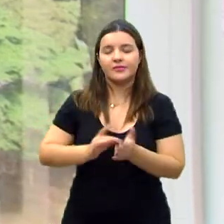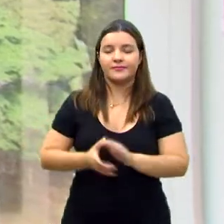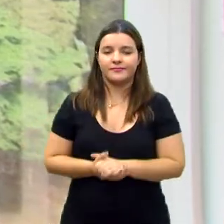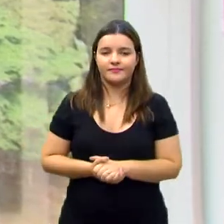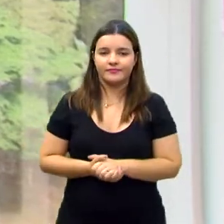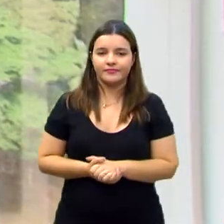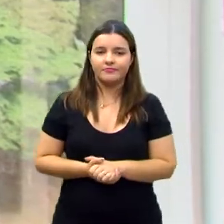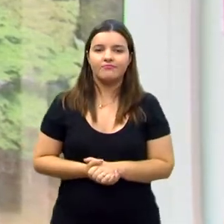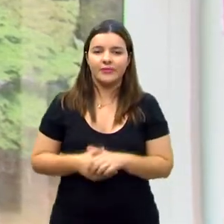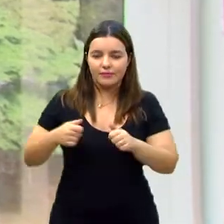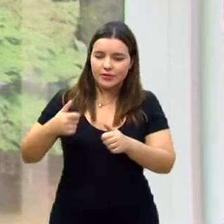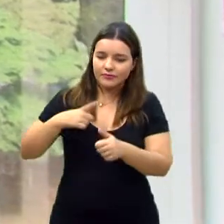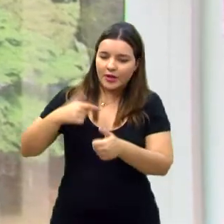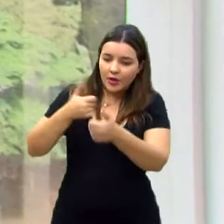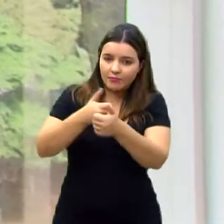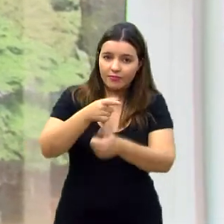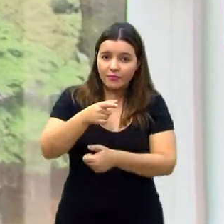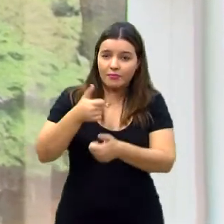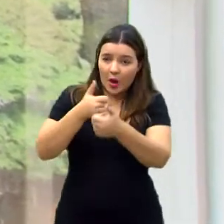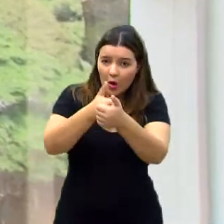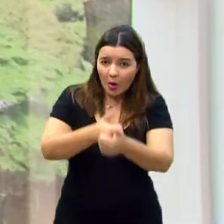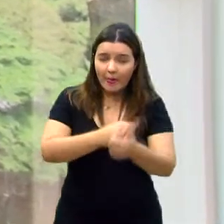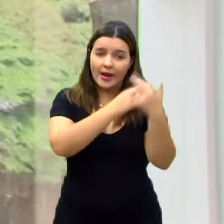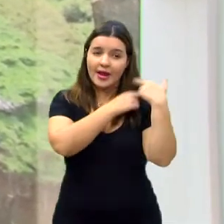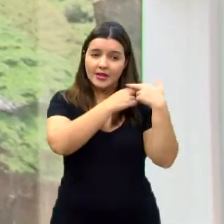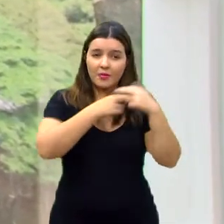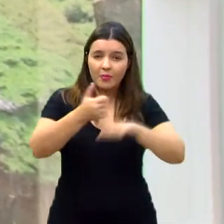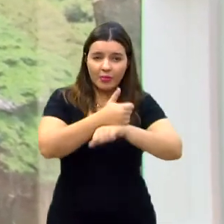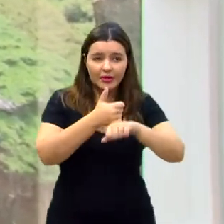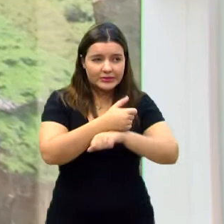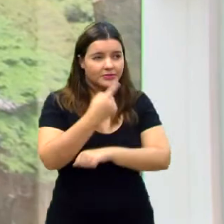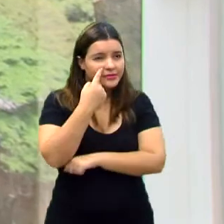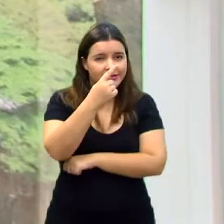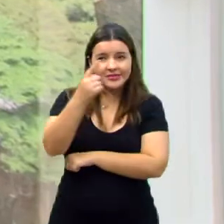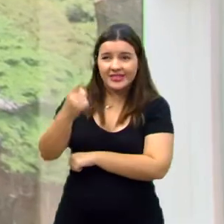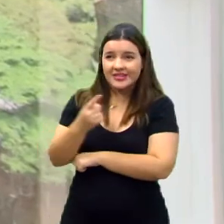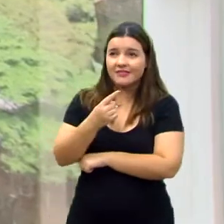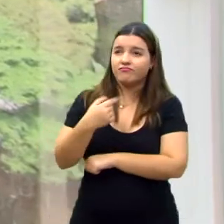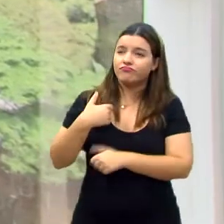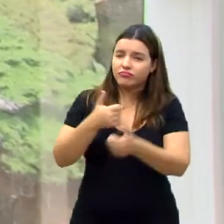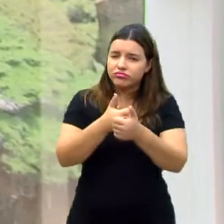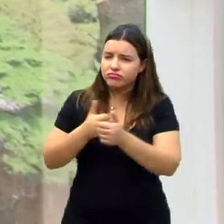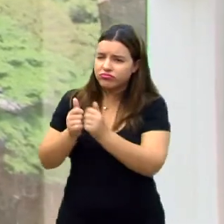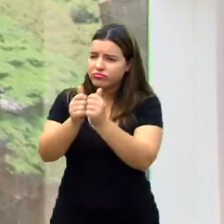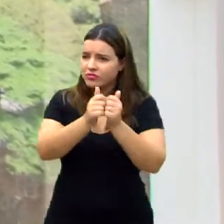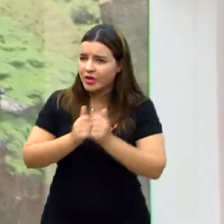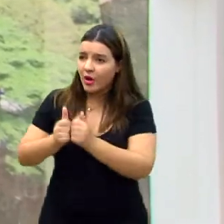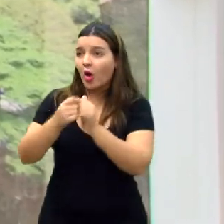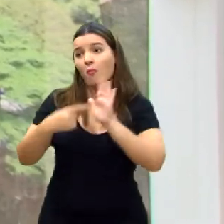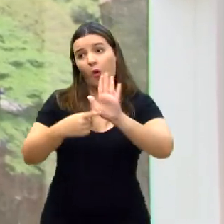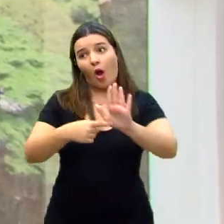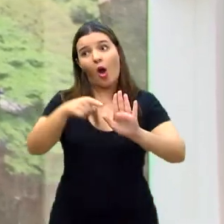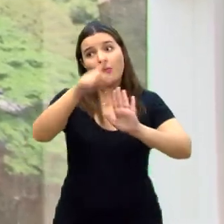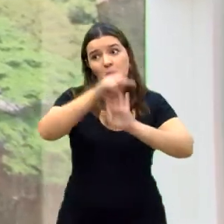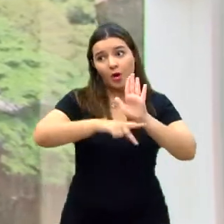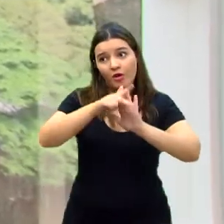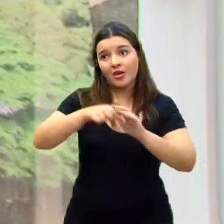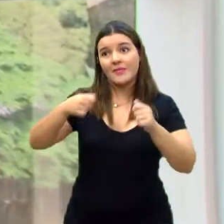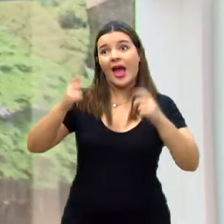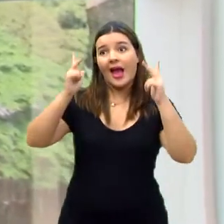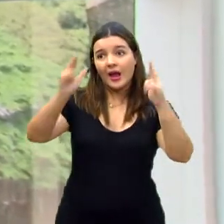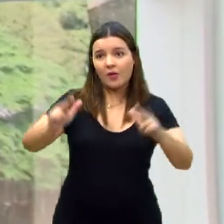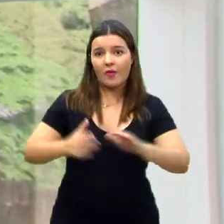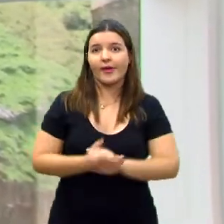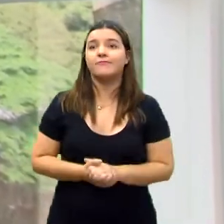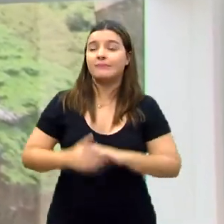e nesse cronograma ele acompanha todos os profissionais e faz a intermediação desses profissionais com